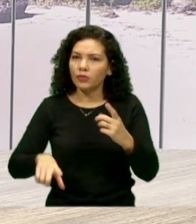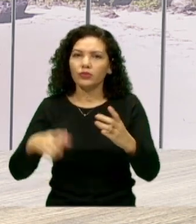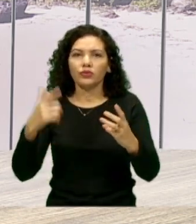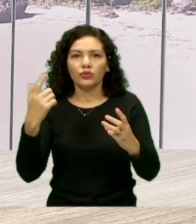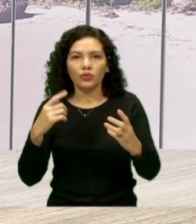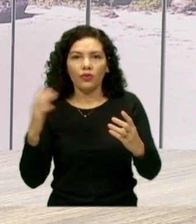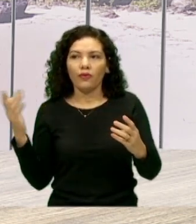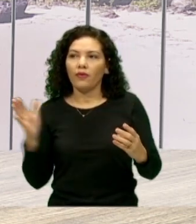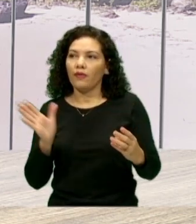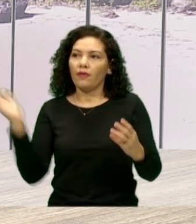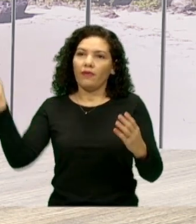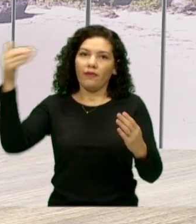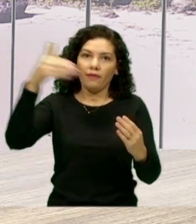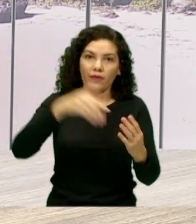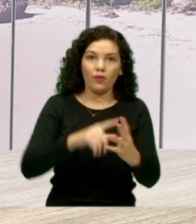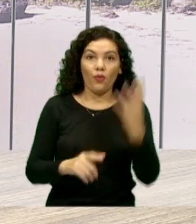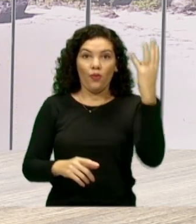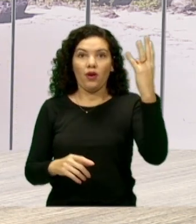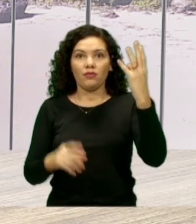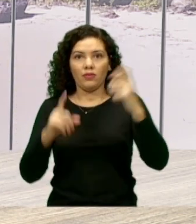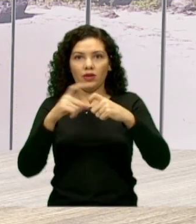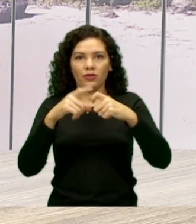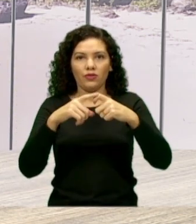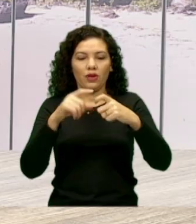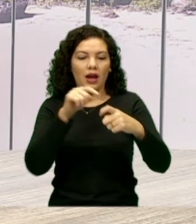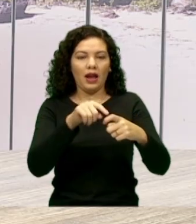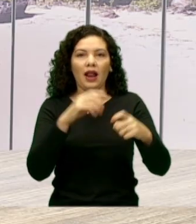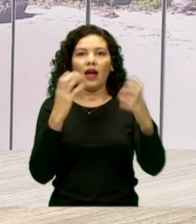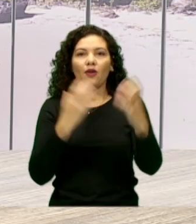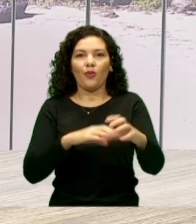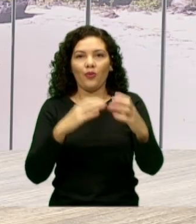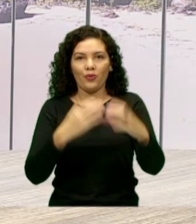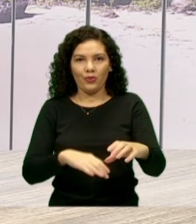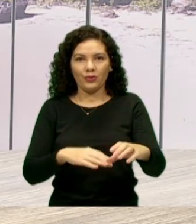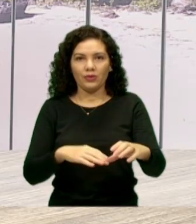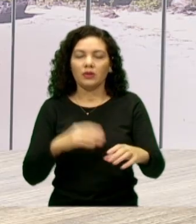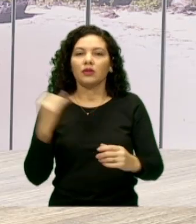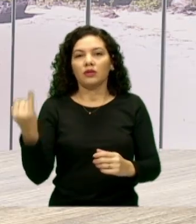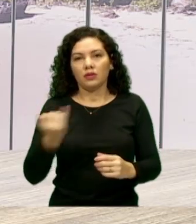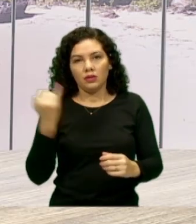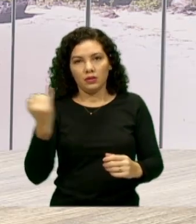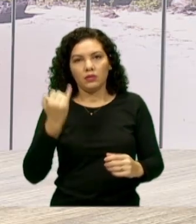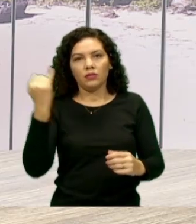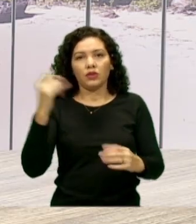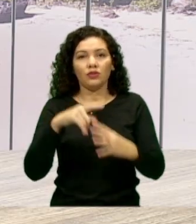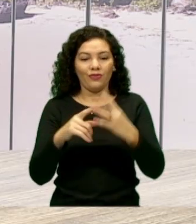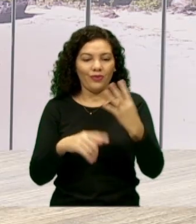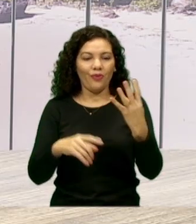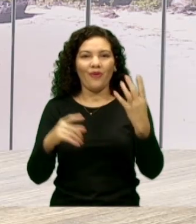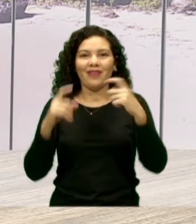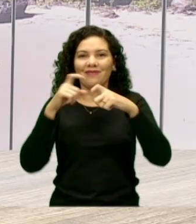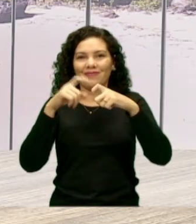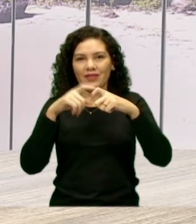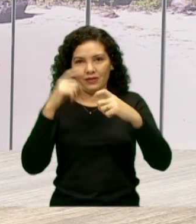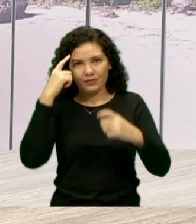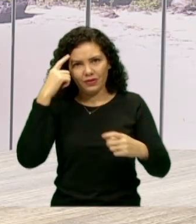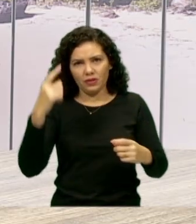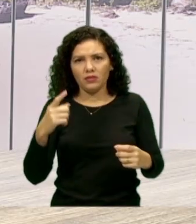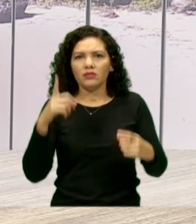médico que veio do concurso. Que isso também é bem importante. É importante esse movimento que a Secretaria está